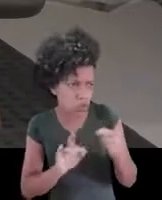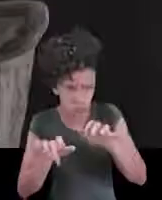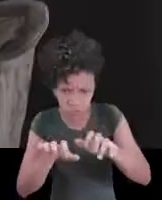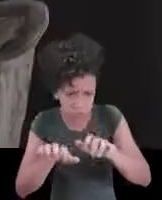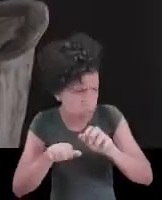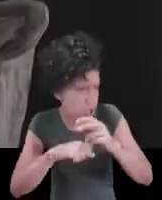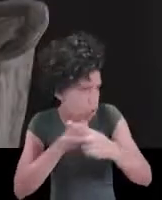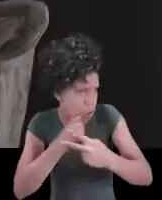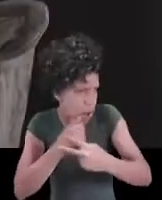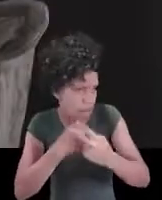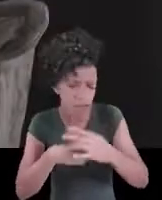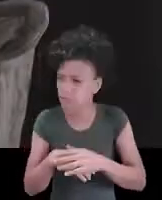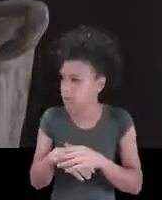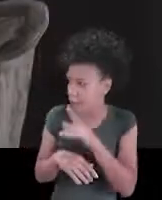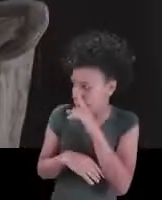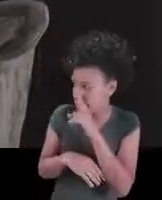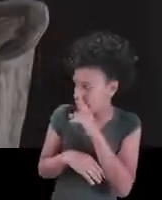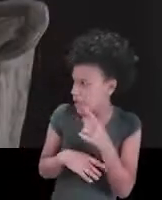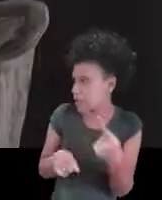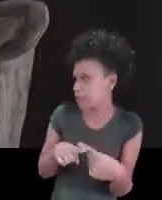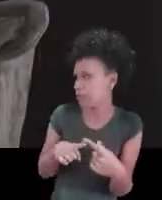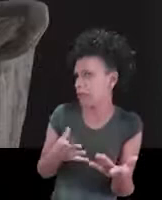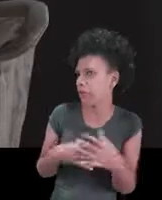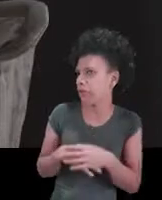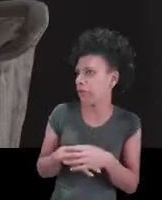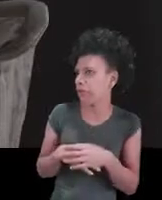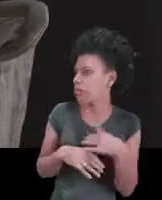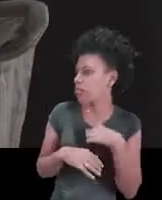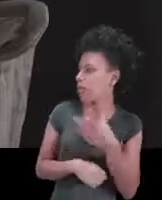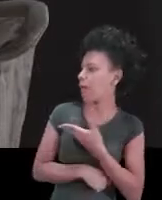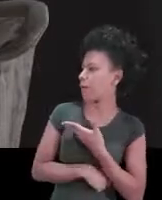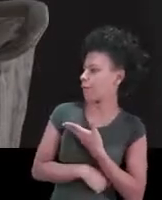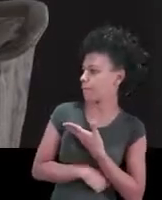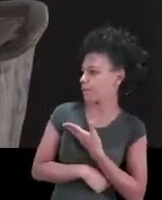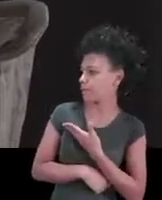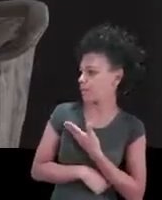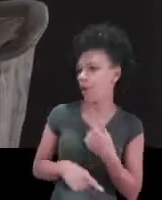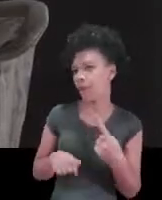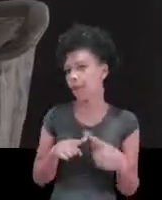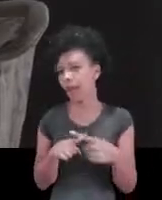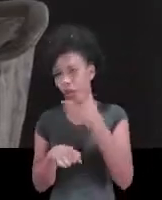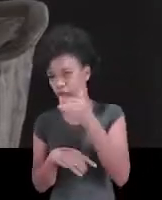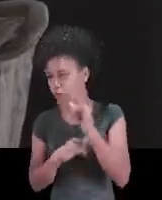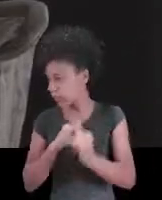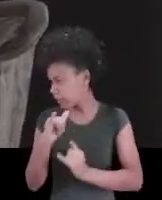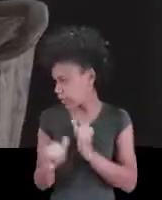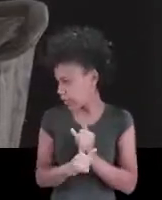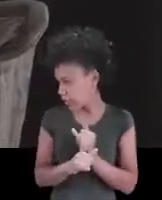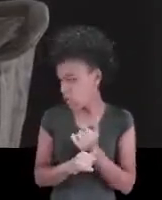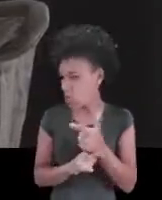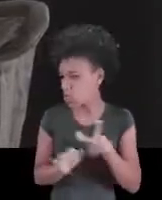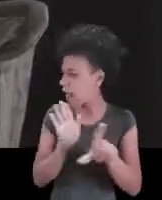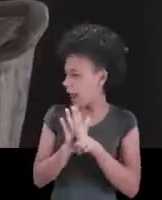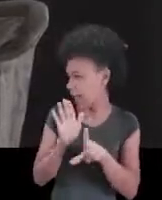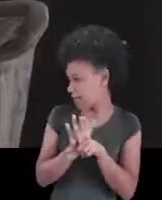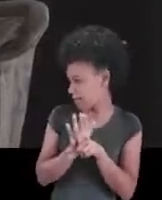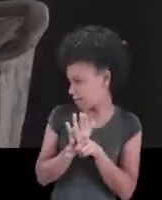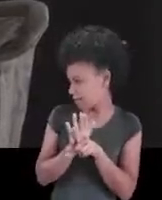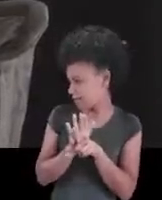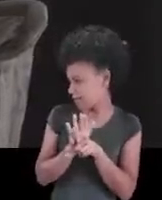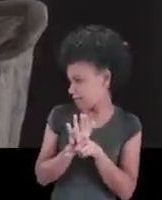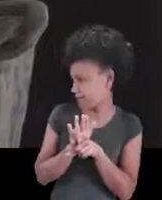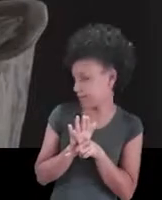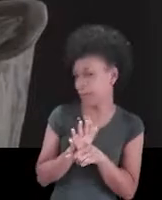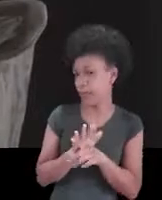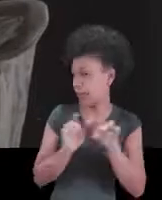mas olha que perigo porque numa dessas sei lá você que tem um amigo que a gente acha que a internet até a Sirlei muita gente acha que a internet